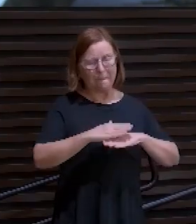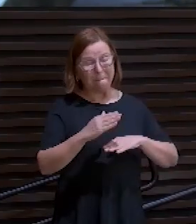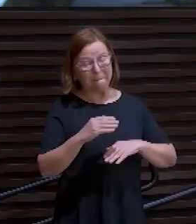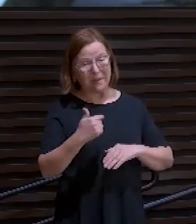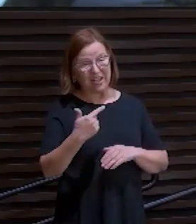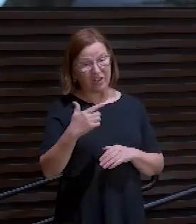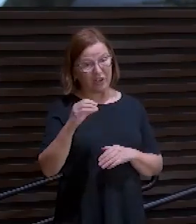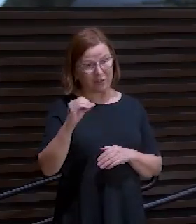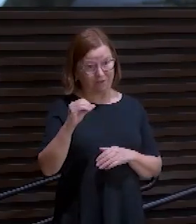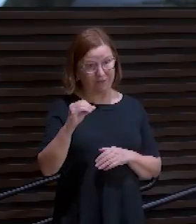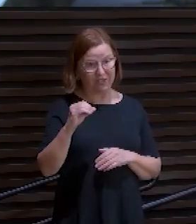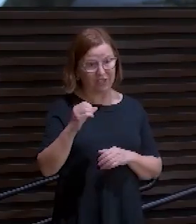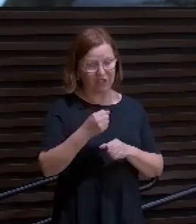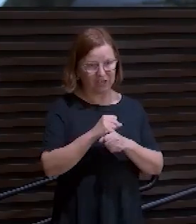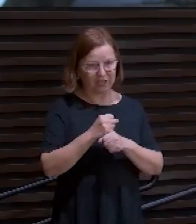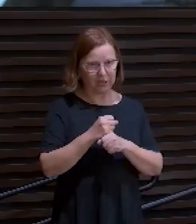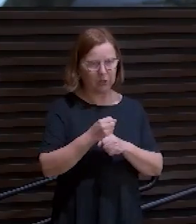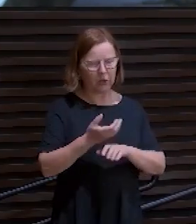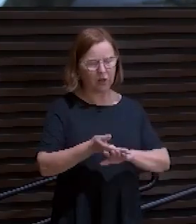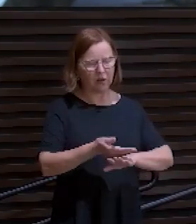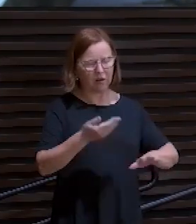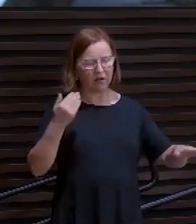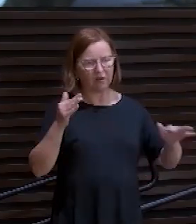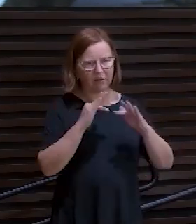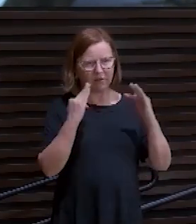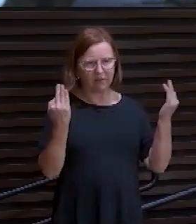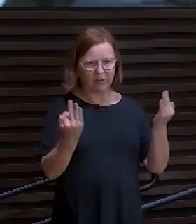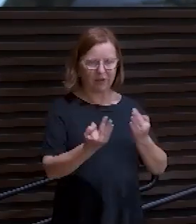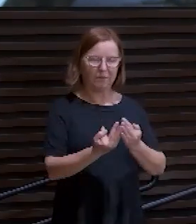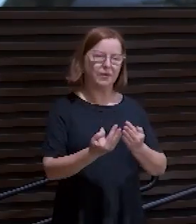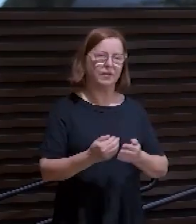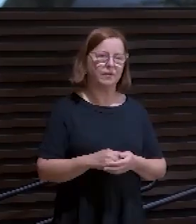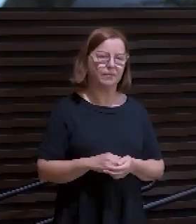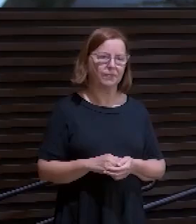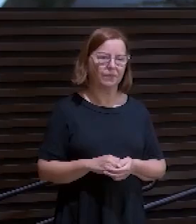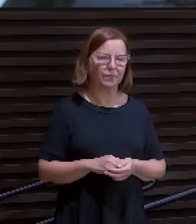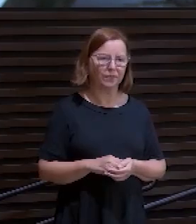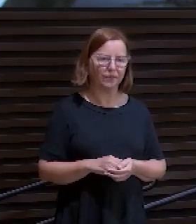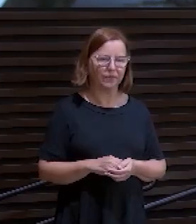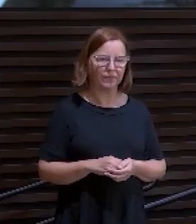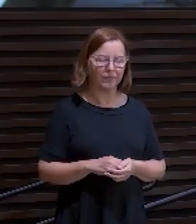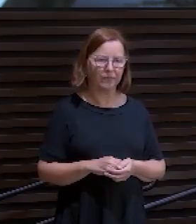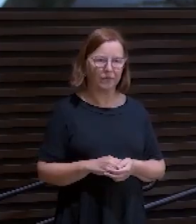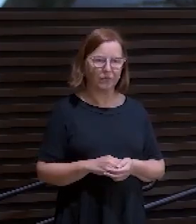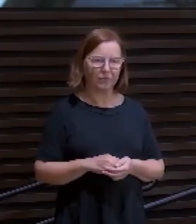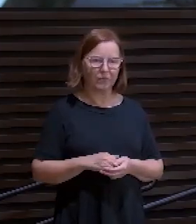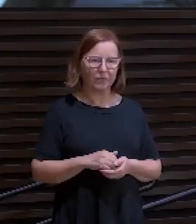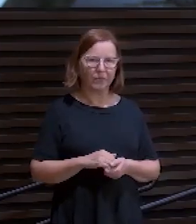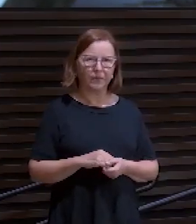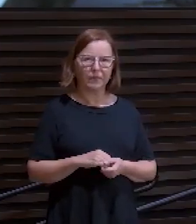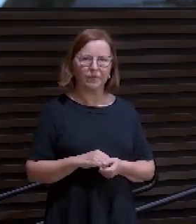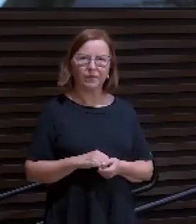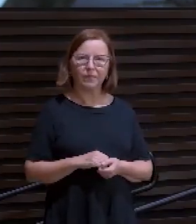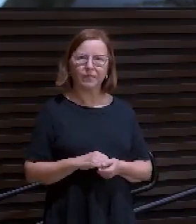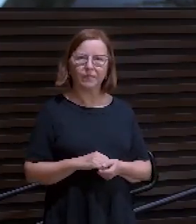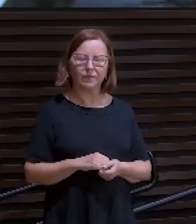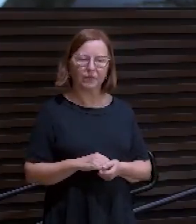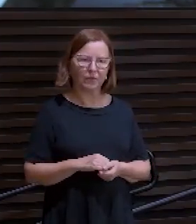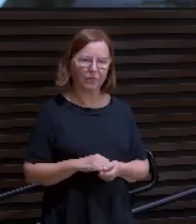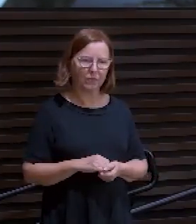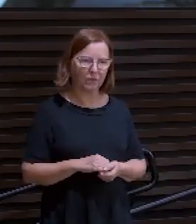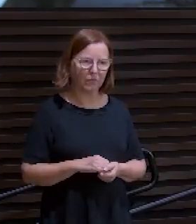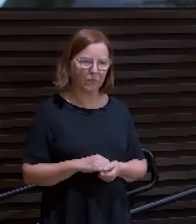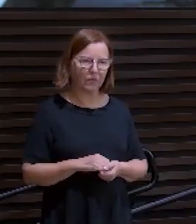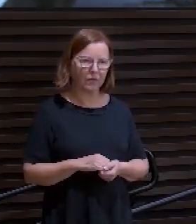longe da família. Imagina quando ele estava na casa de Potifar e foi injustiçado mais uma vez. O que é que